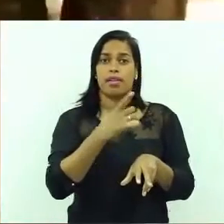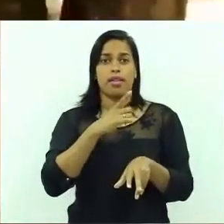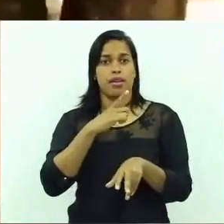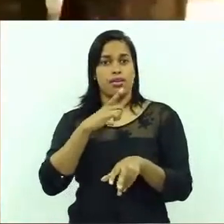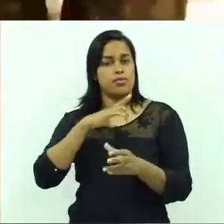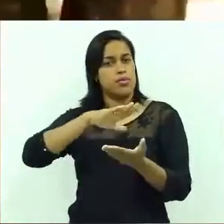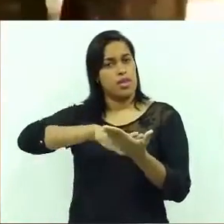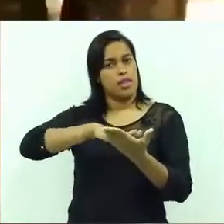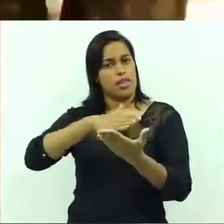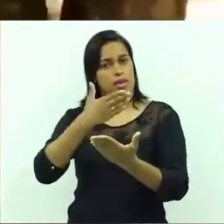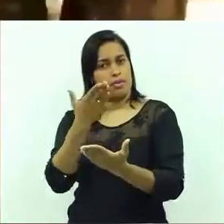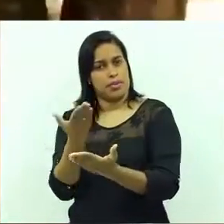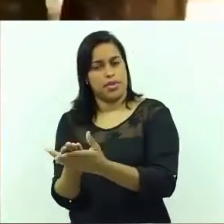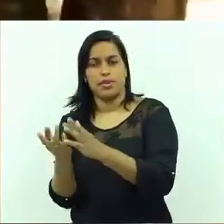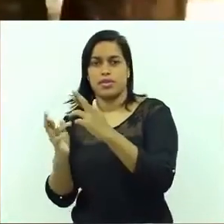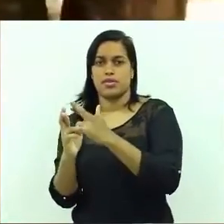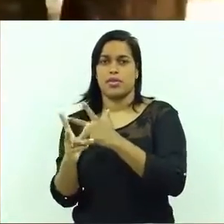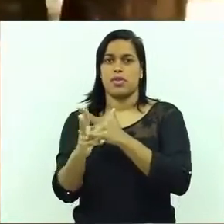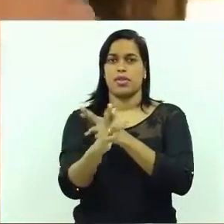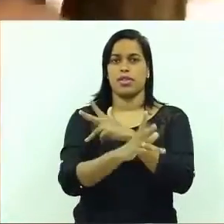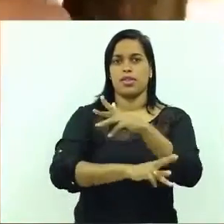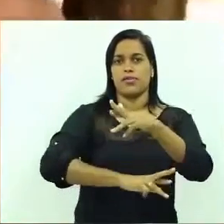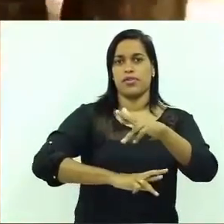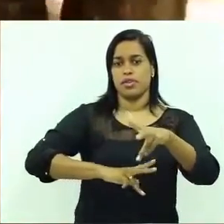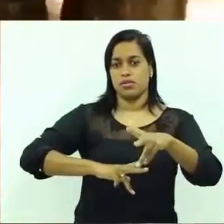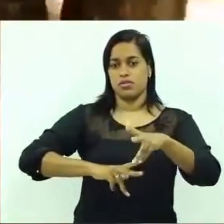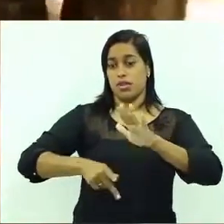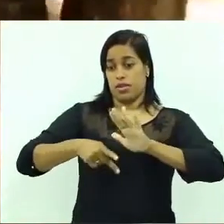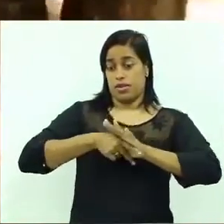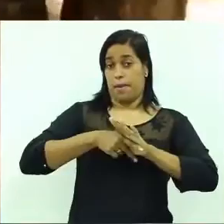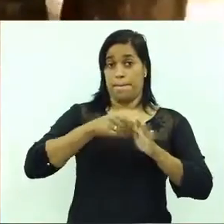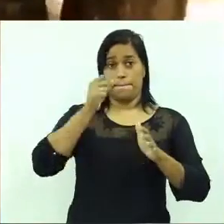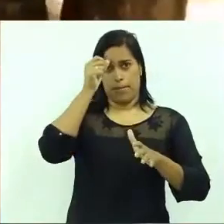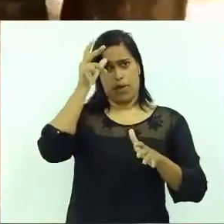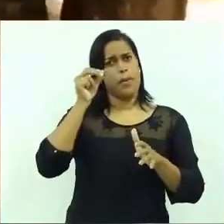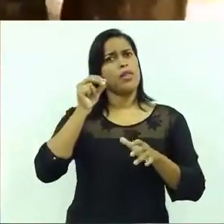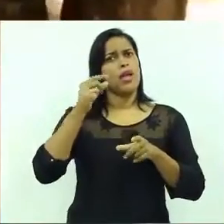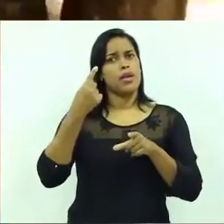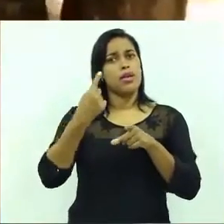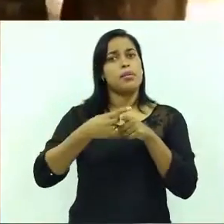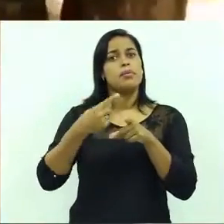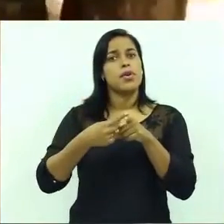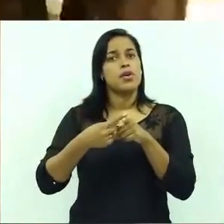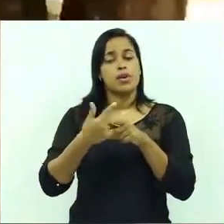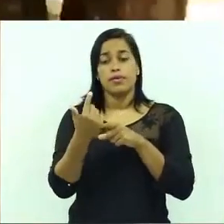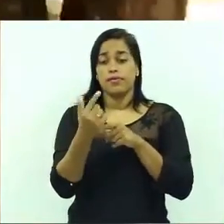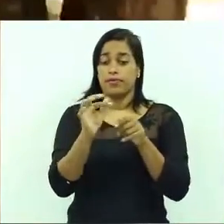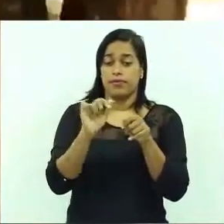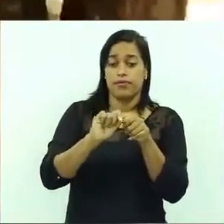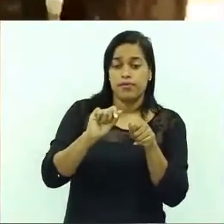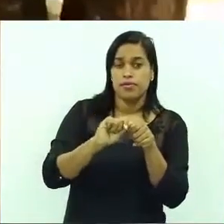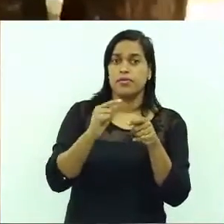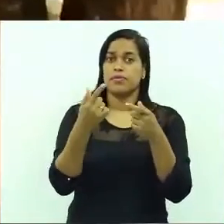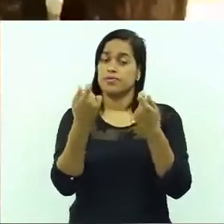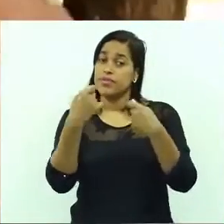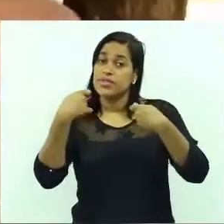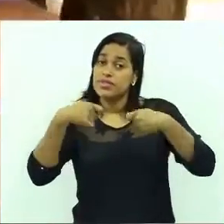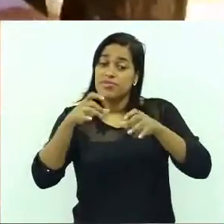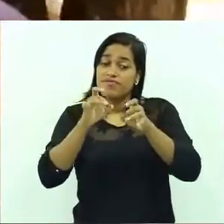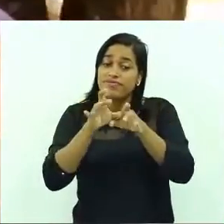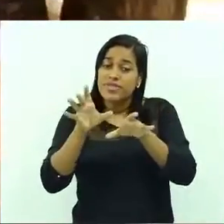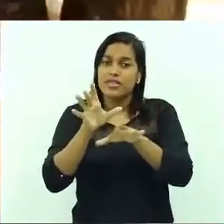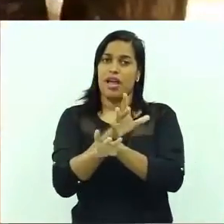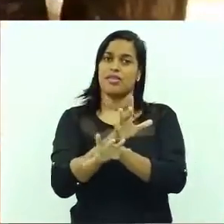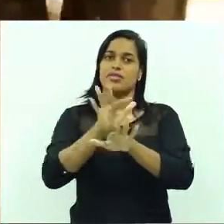uma interpretação diferente da própria ideia que teve. Por quê? Porque faltou um acabamento, porque faltou